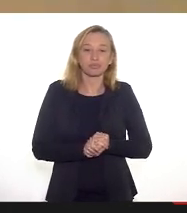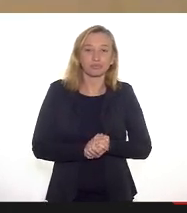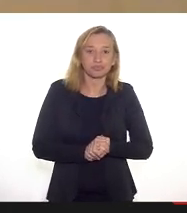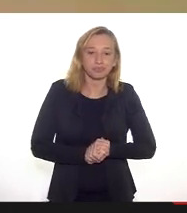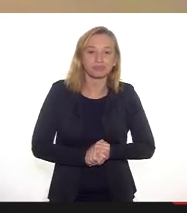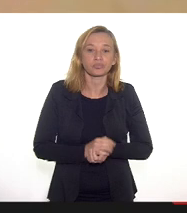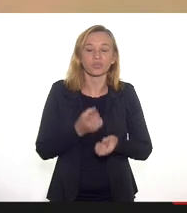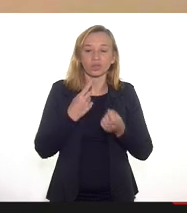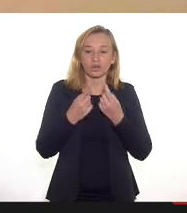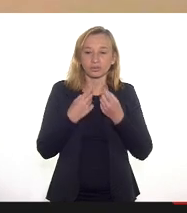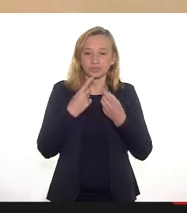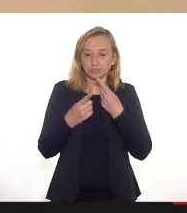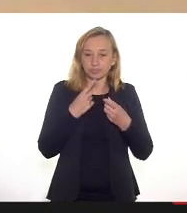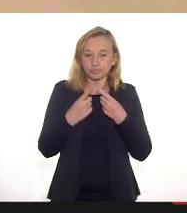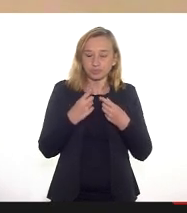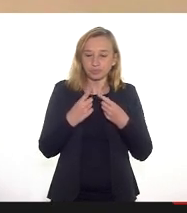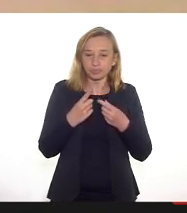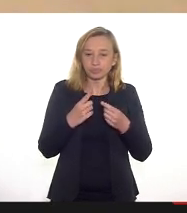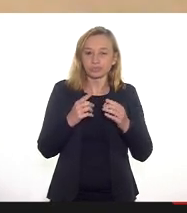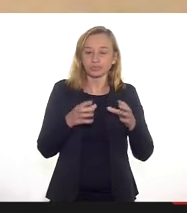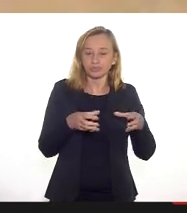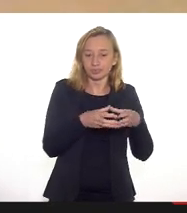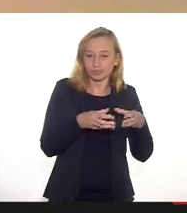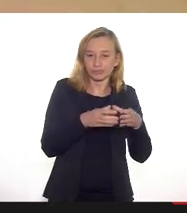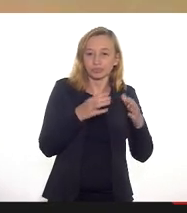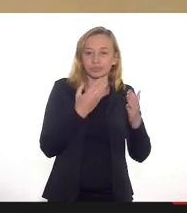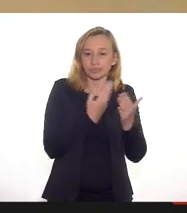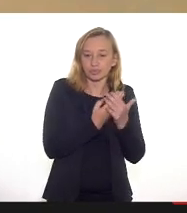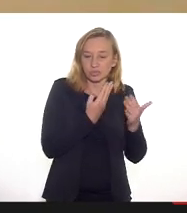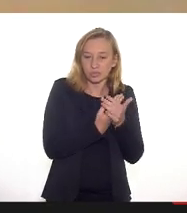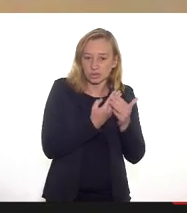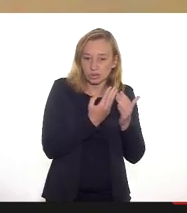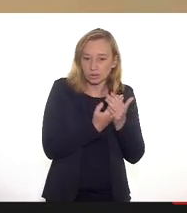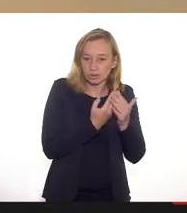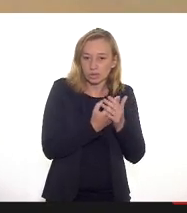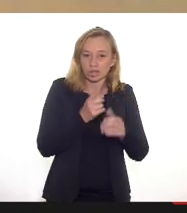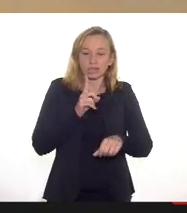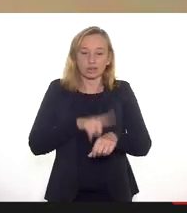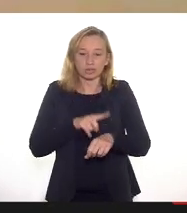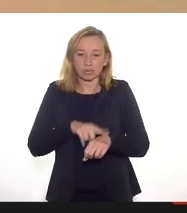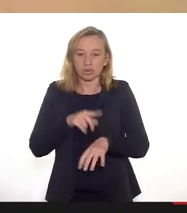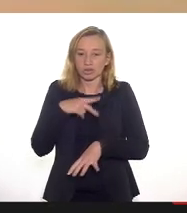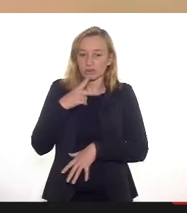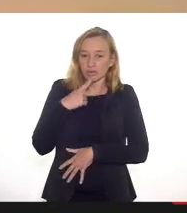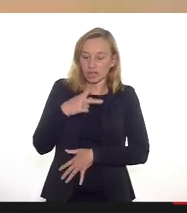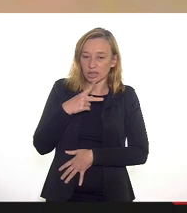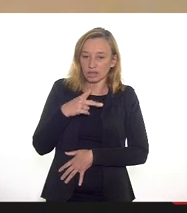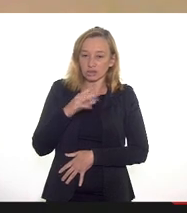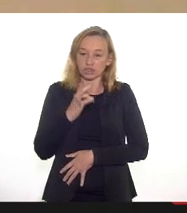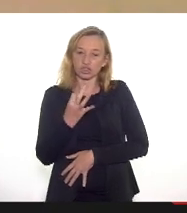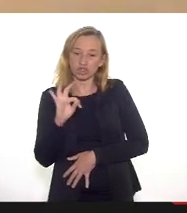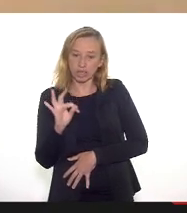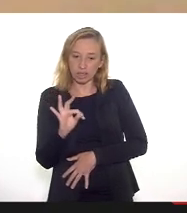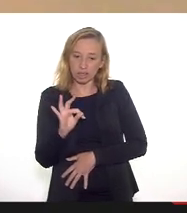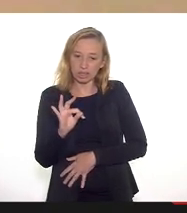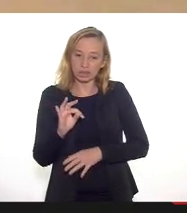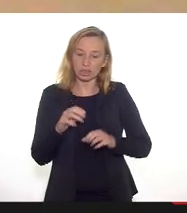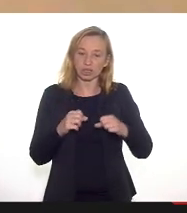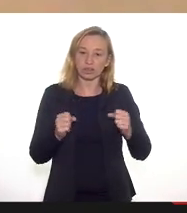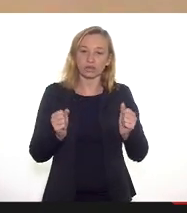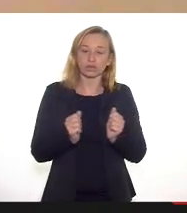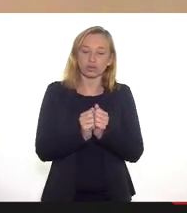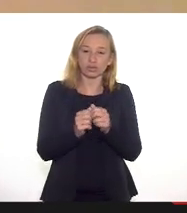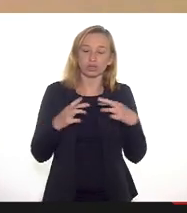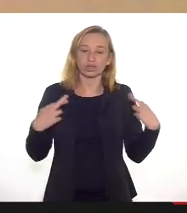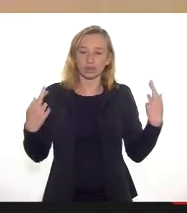que foi debatido pela comunidade escolar, a mesma comunidade escolar que está neste momento comentando no chat e participando dessa audiência e